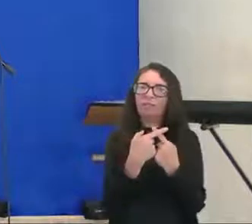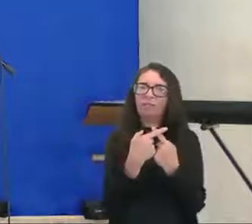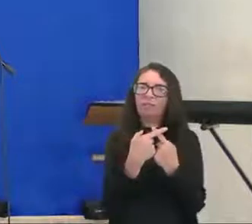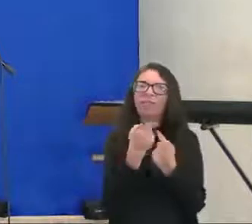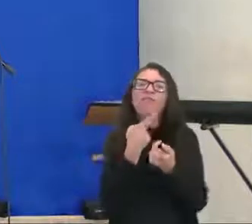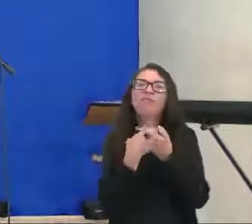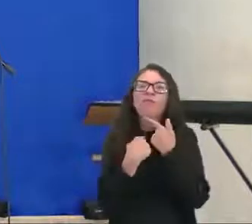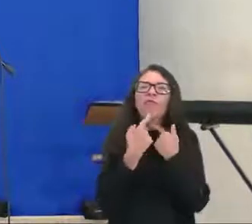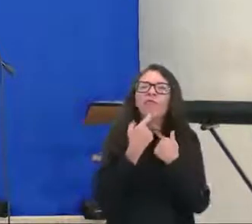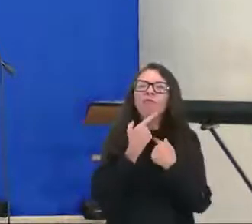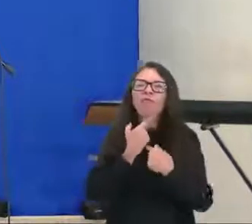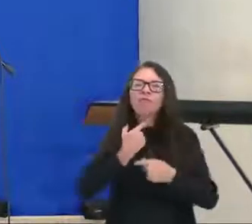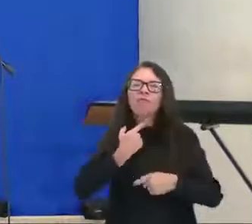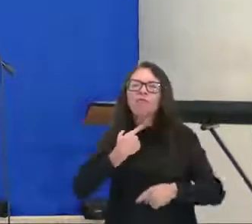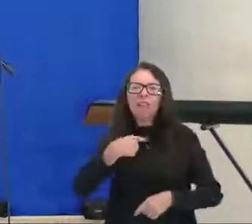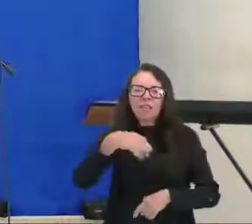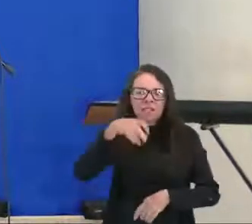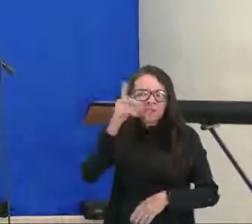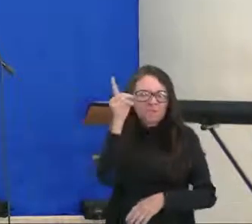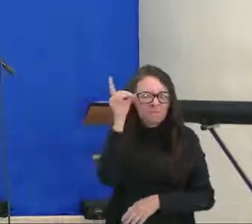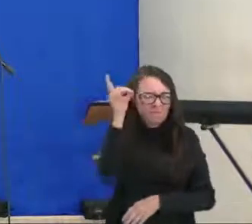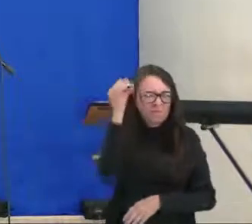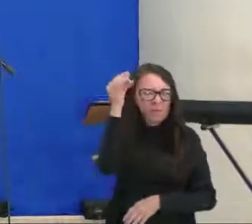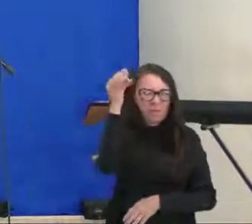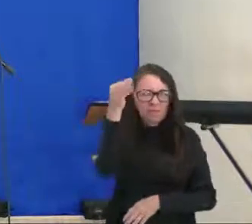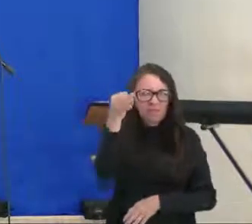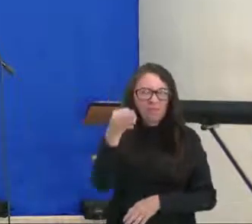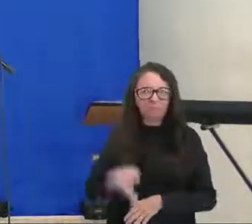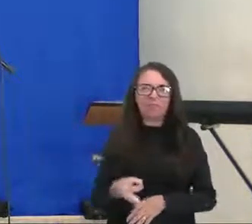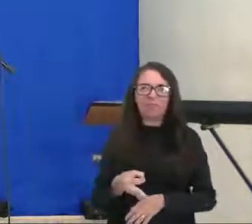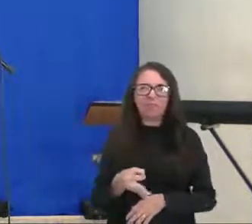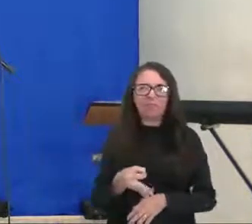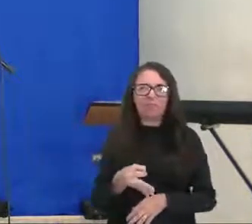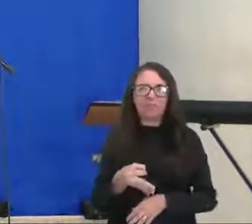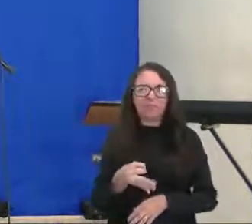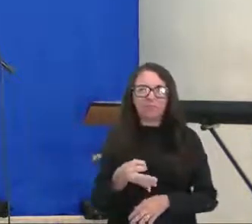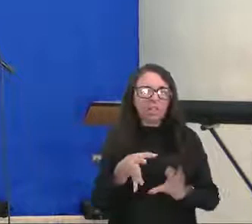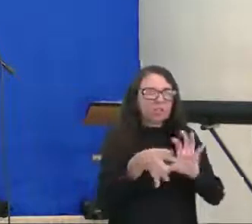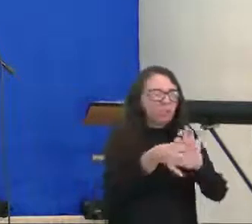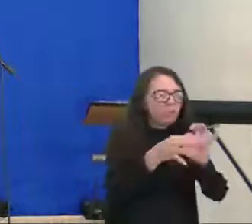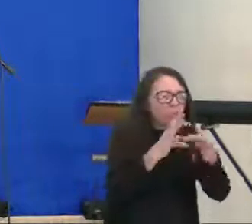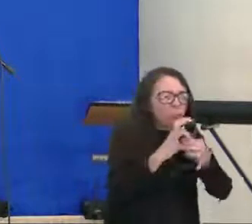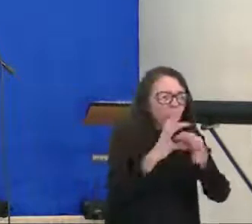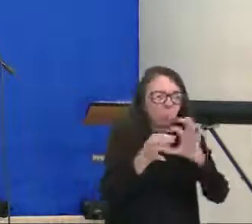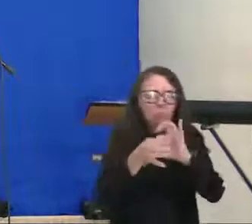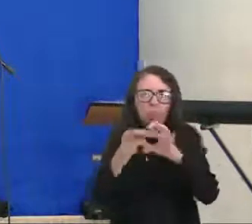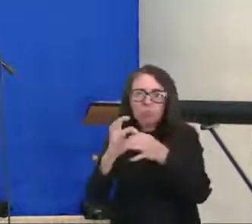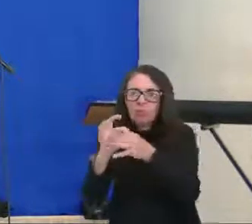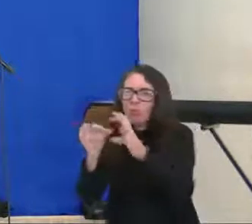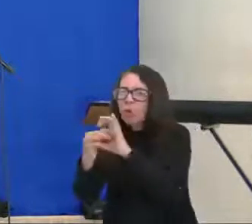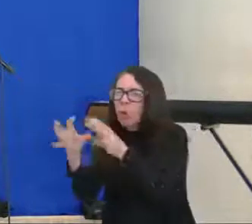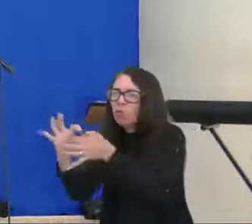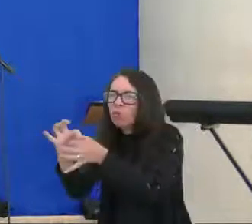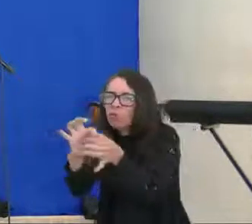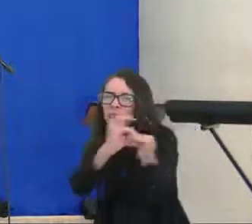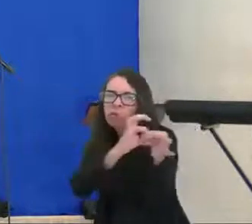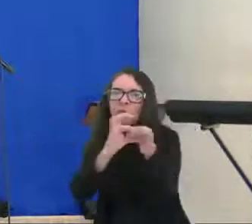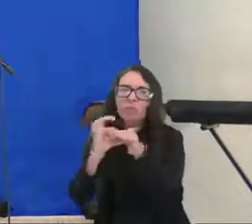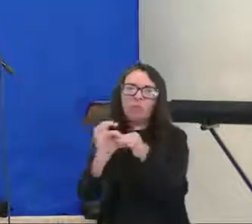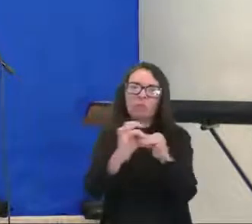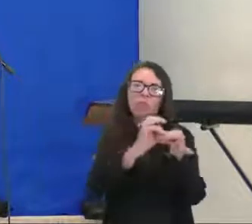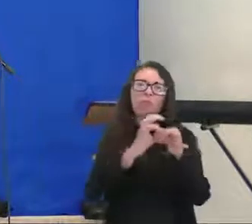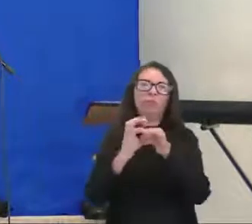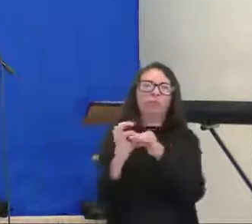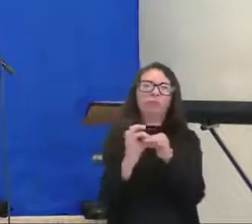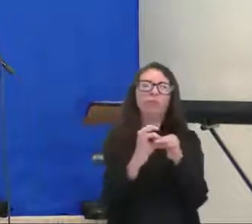Sem distinção? Porque nós vamos falar ainda aqui, já para o final da lição, quando a gente entra capítulo de número 12